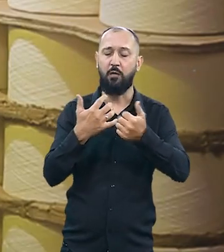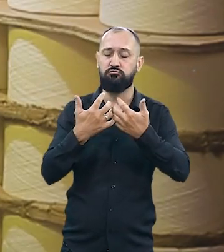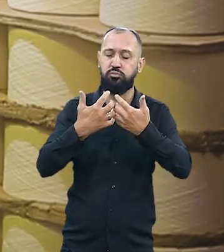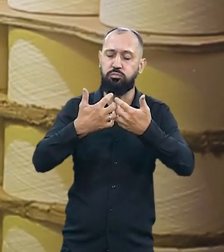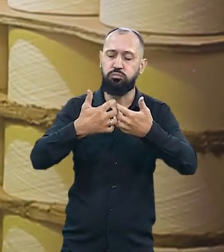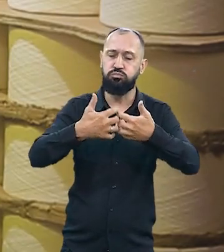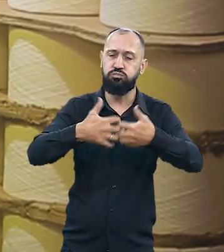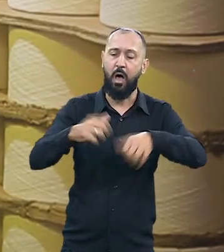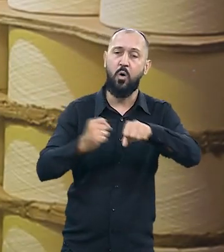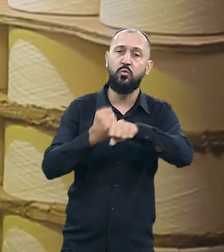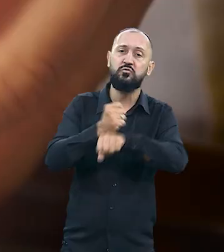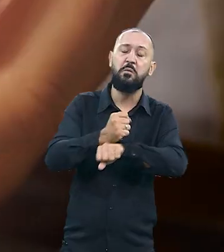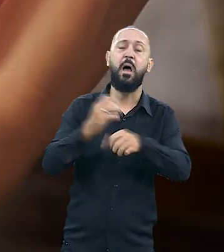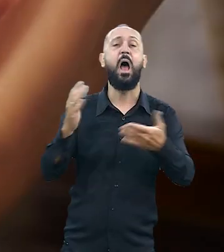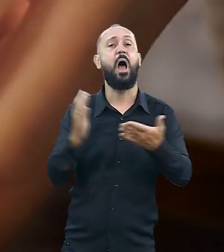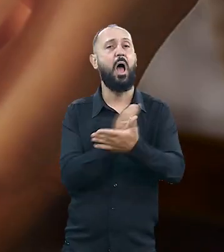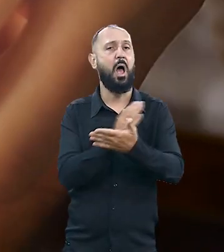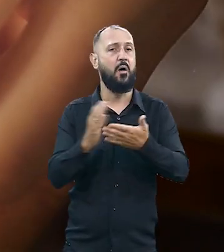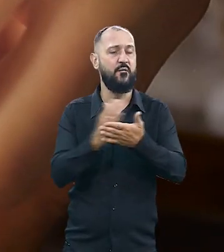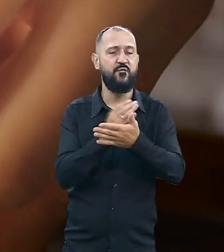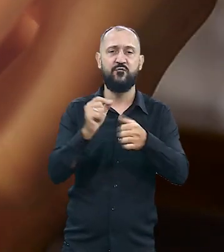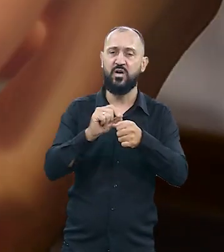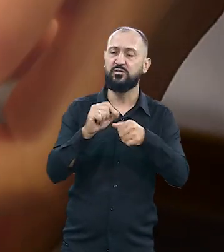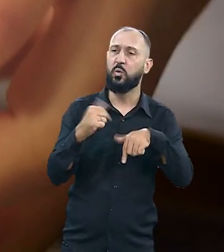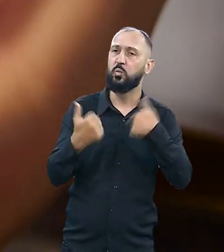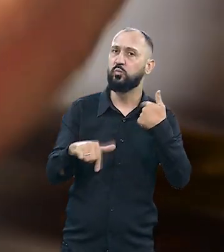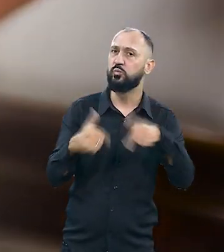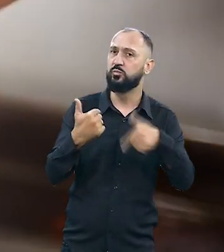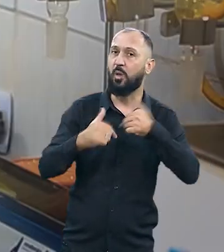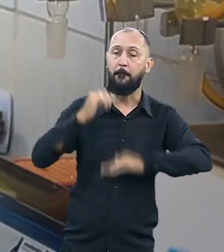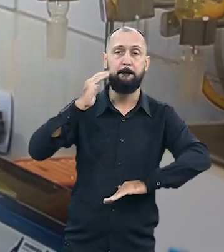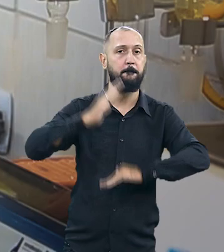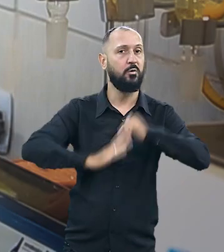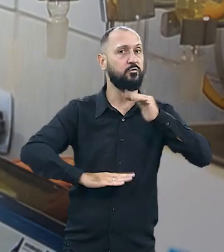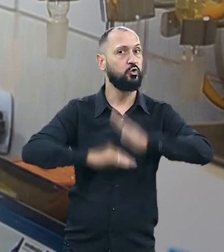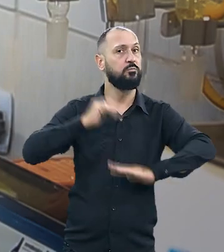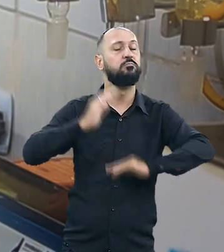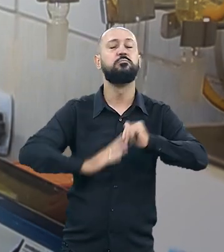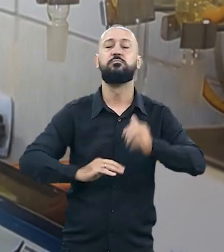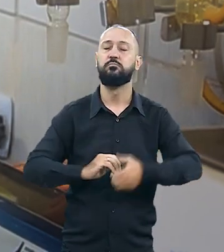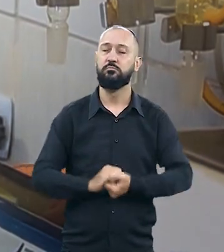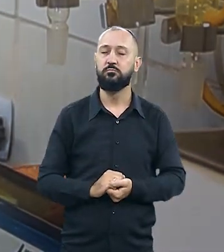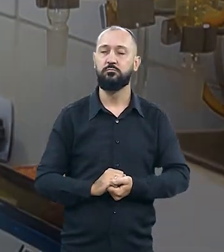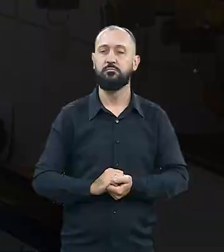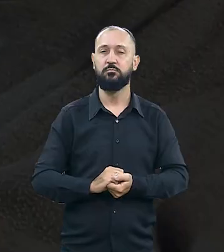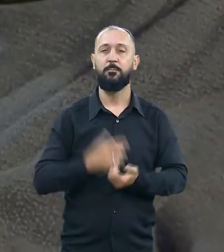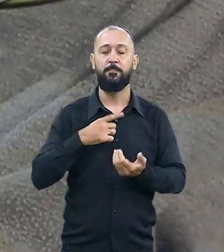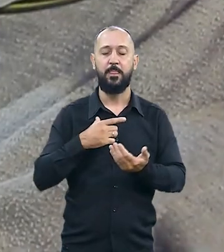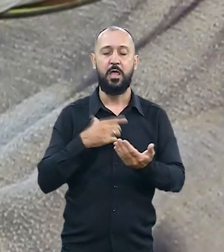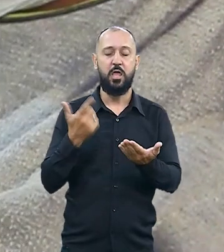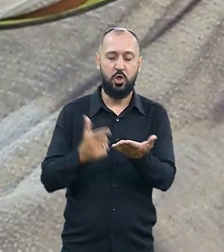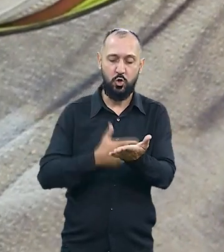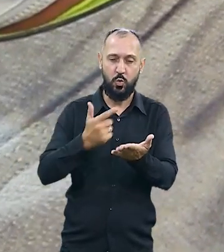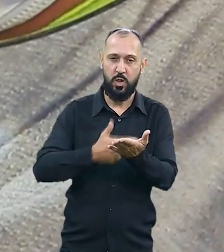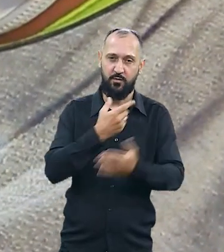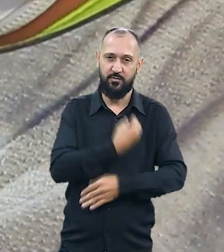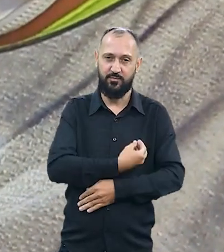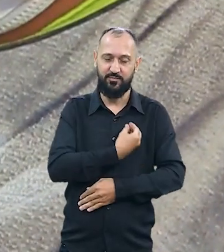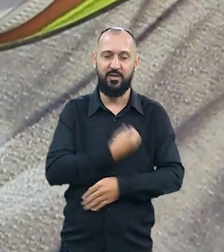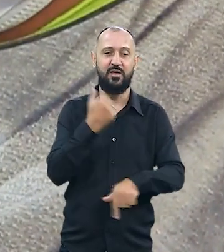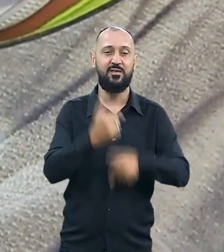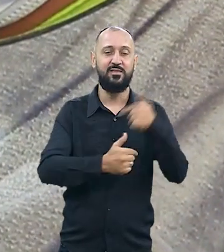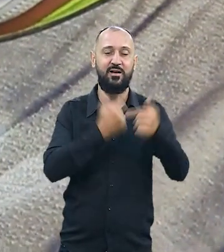em funcionamento, fazer esforço para algo, exercer uma atividade profissional. No vasto livro da